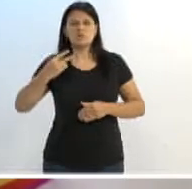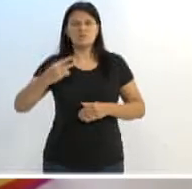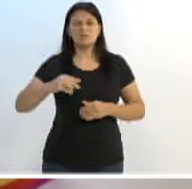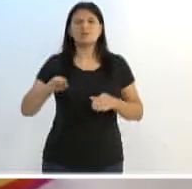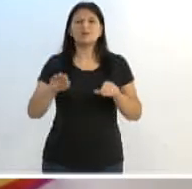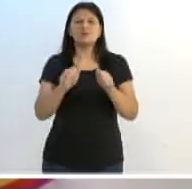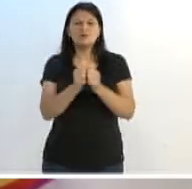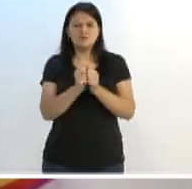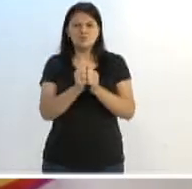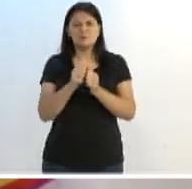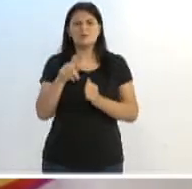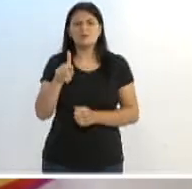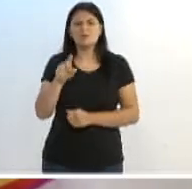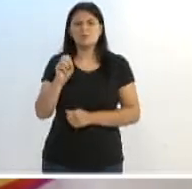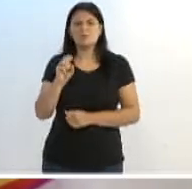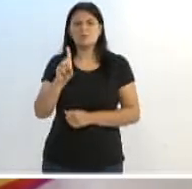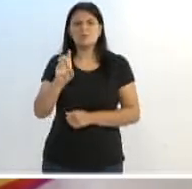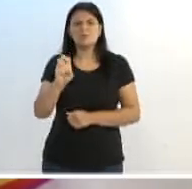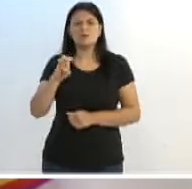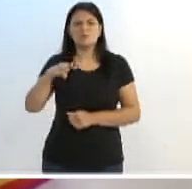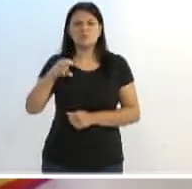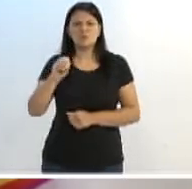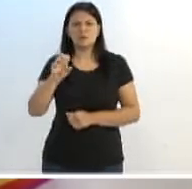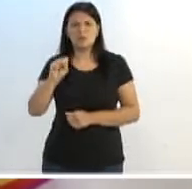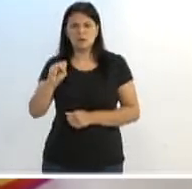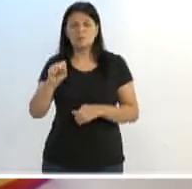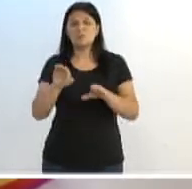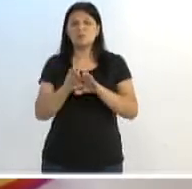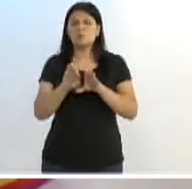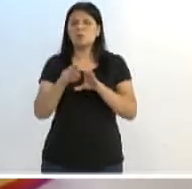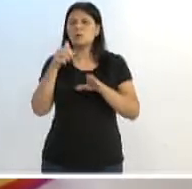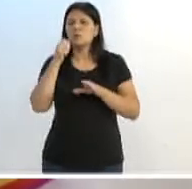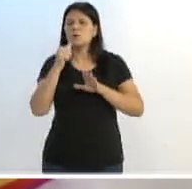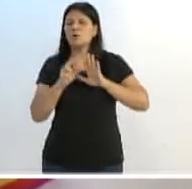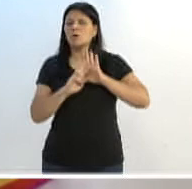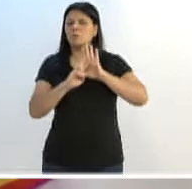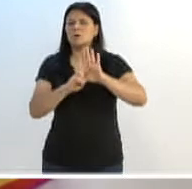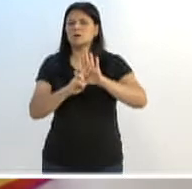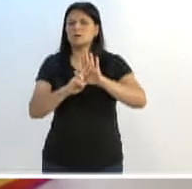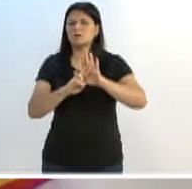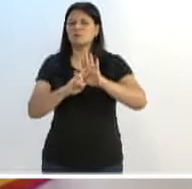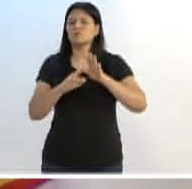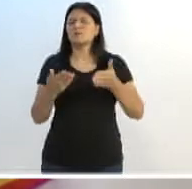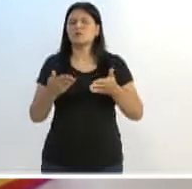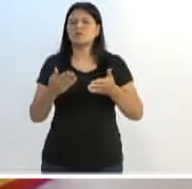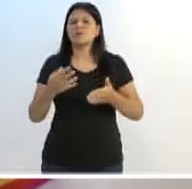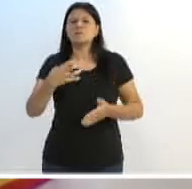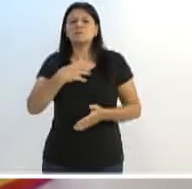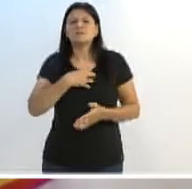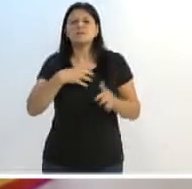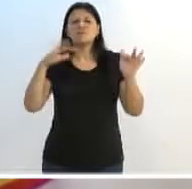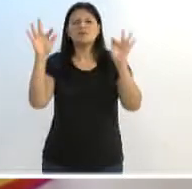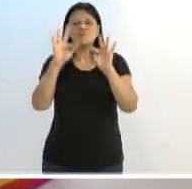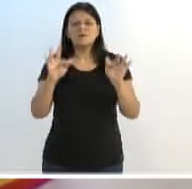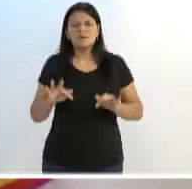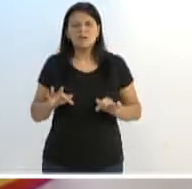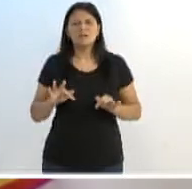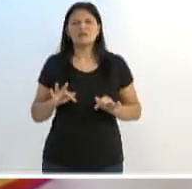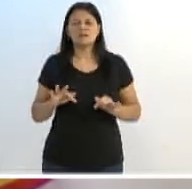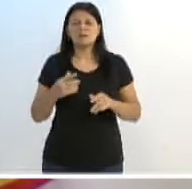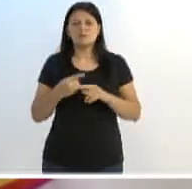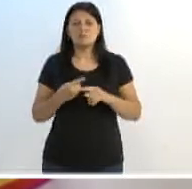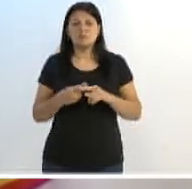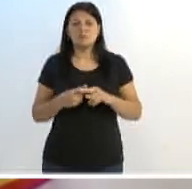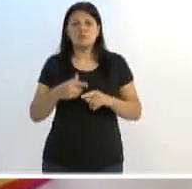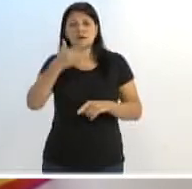também esteve presente mulheres representantes do Podemos Mulher de Joinville. Então, eu fico muito feliz de as mulheres estarem ganhando espaço